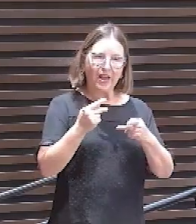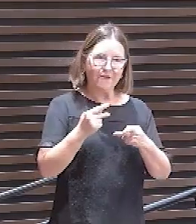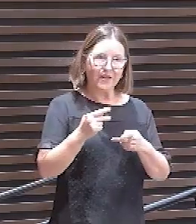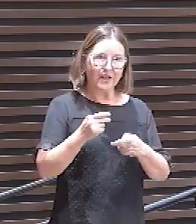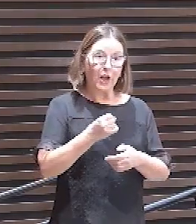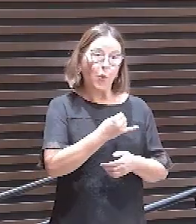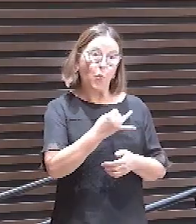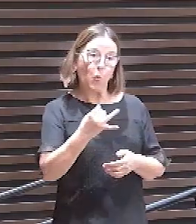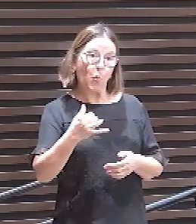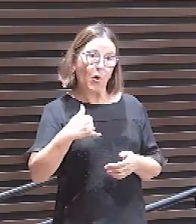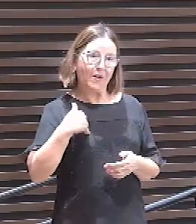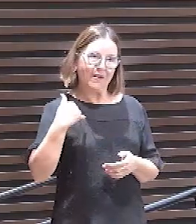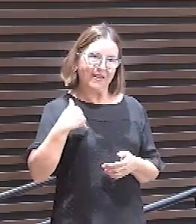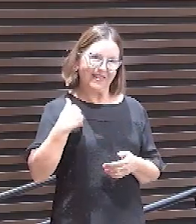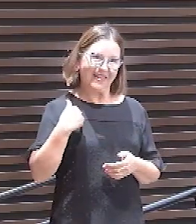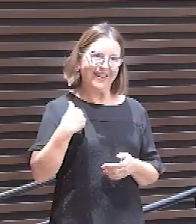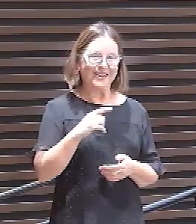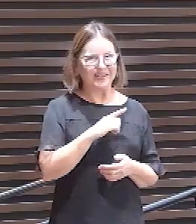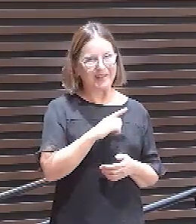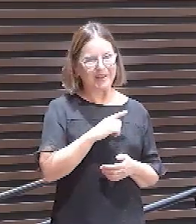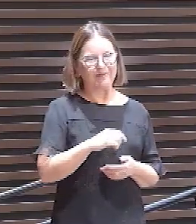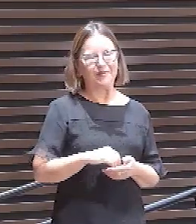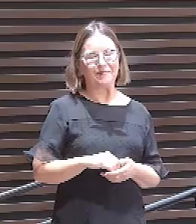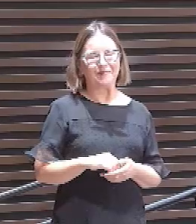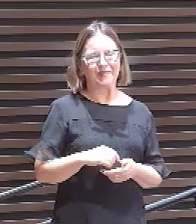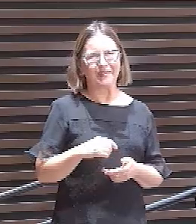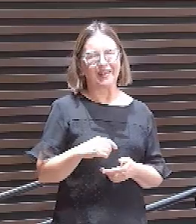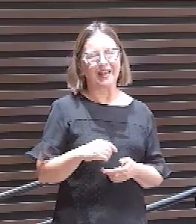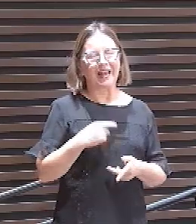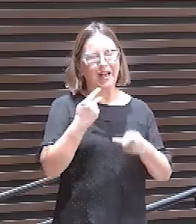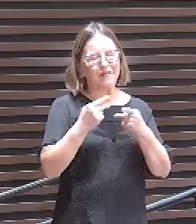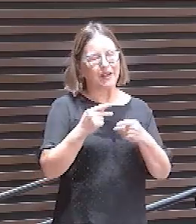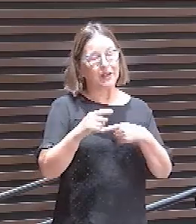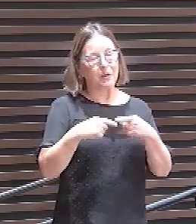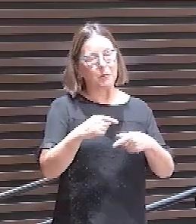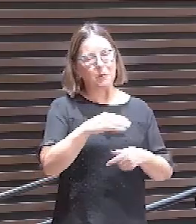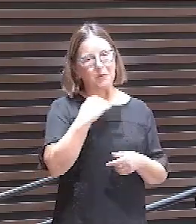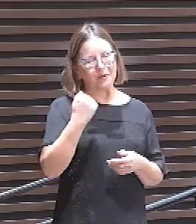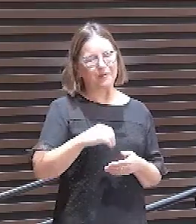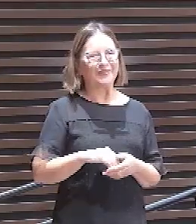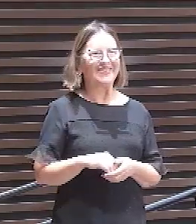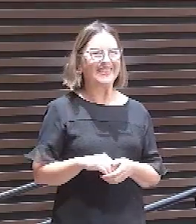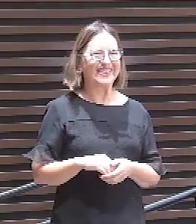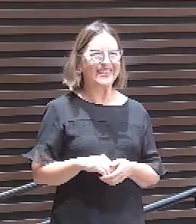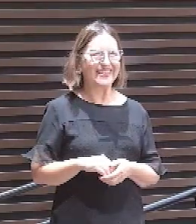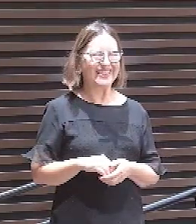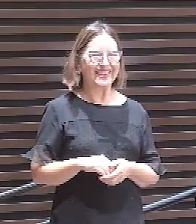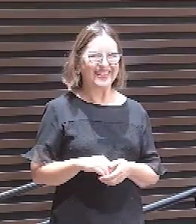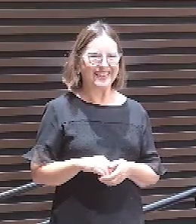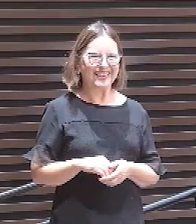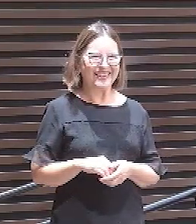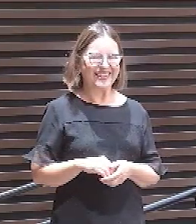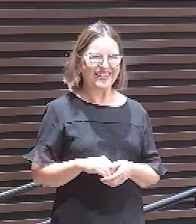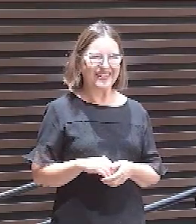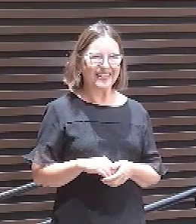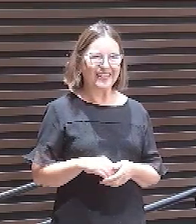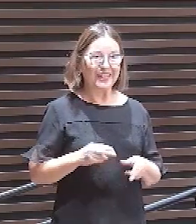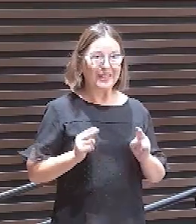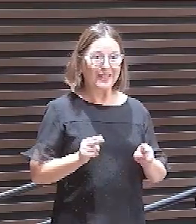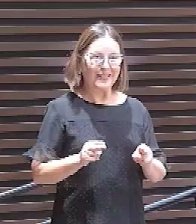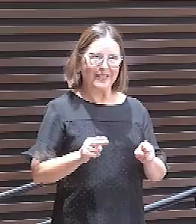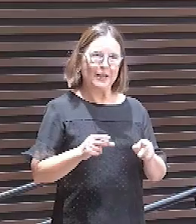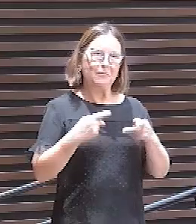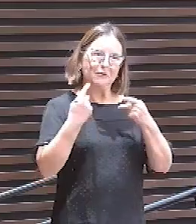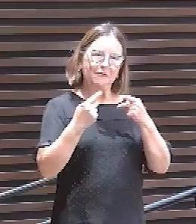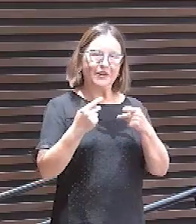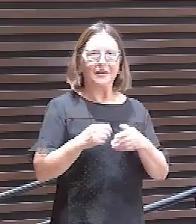foram XXX e morreu. Todos eles têm essa mesma descrição.